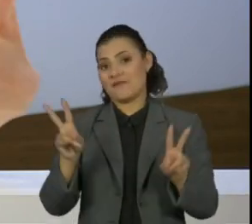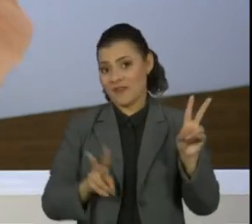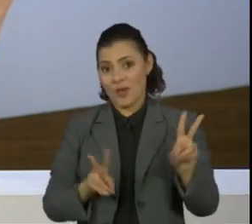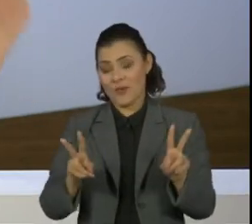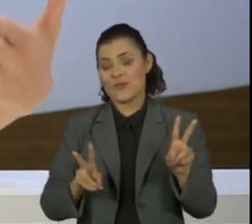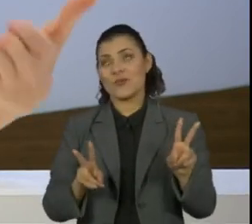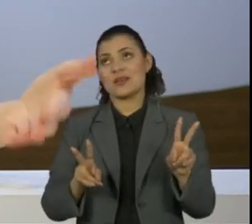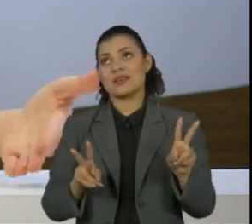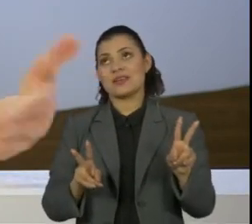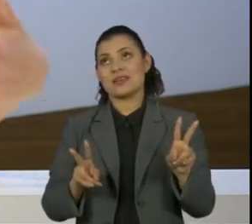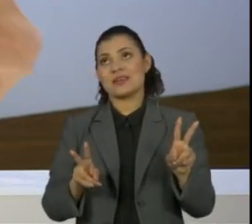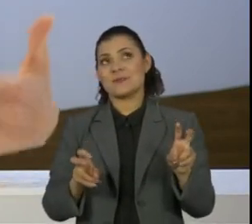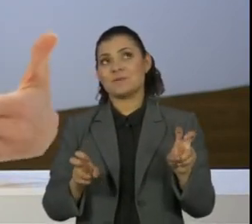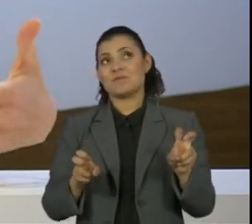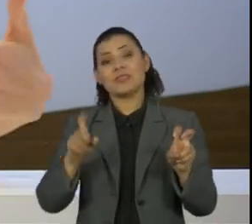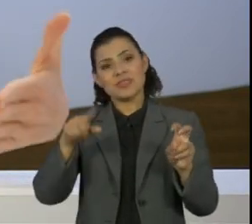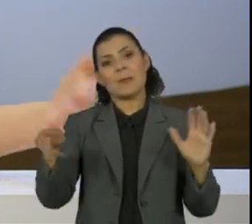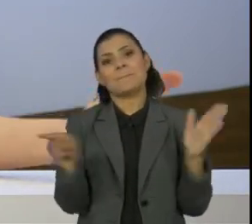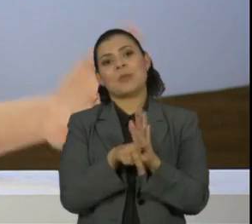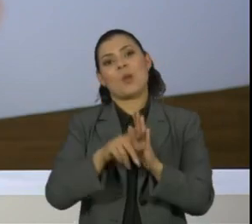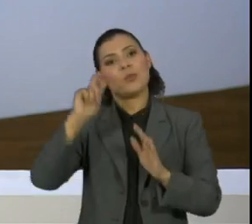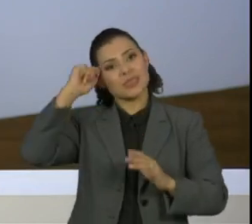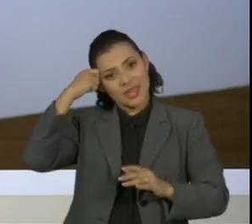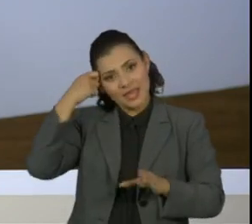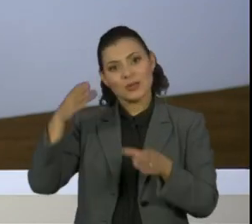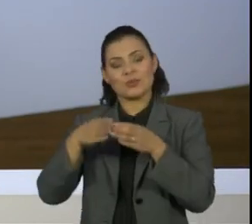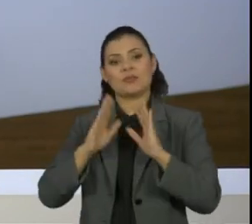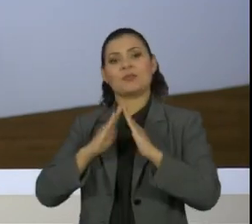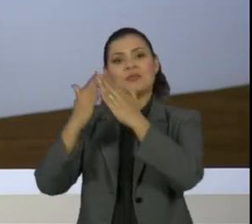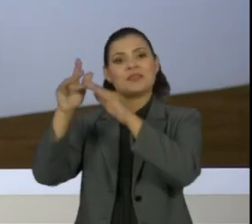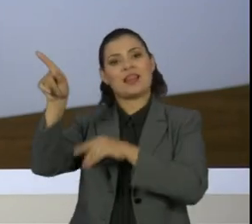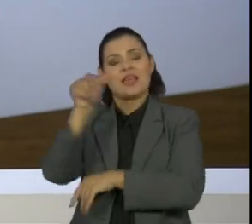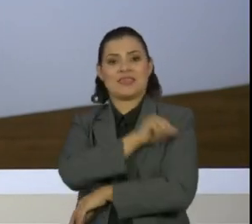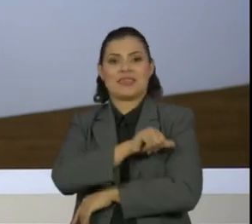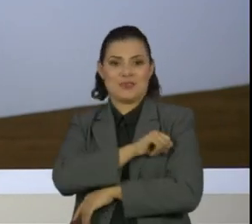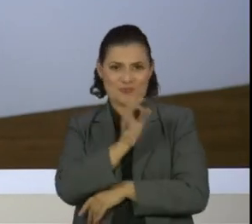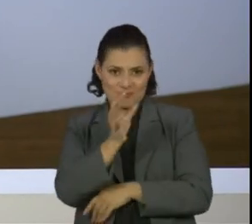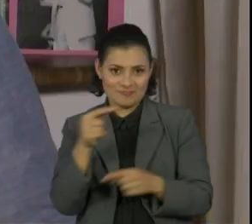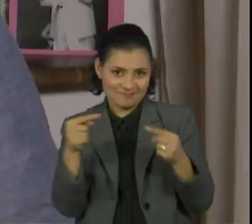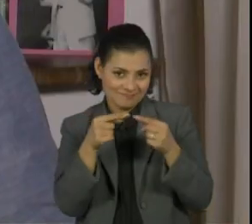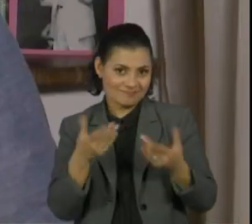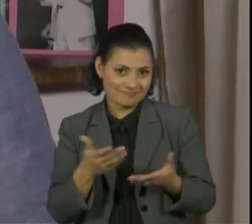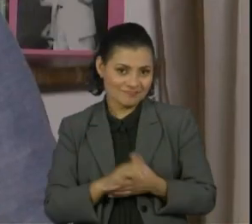que é tão umbilicalmente ligado a comunidades cariocas.